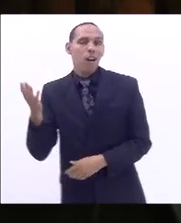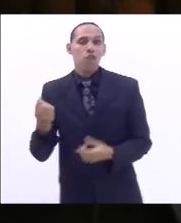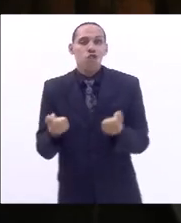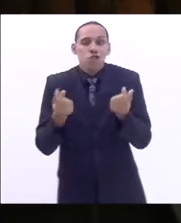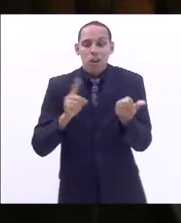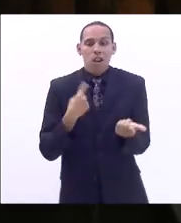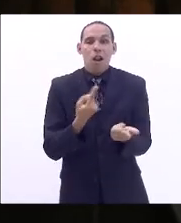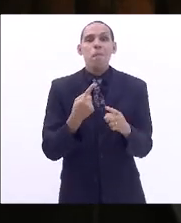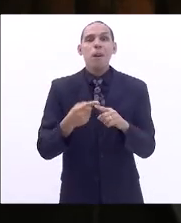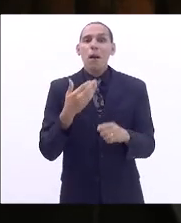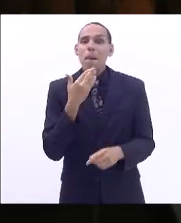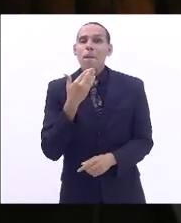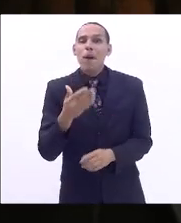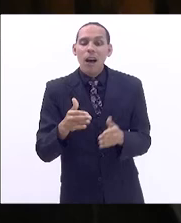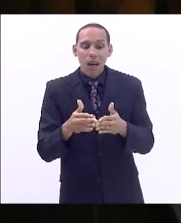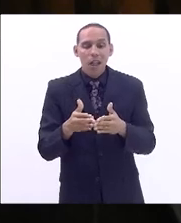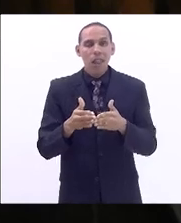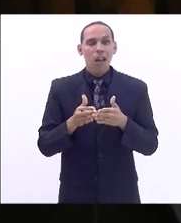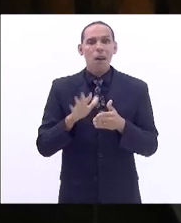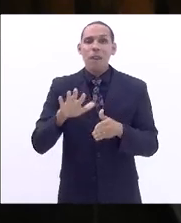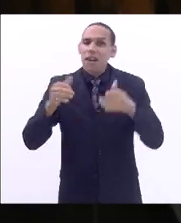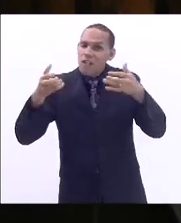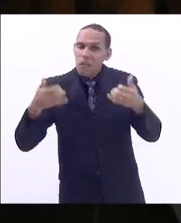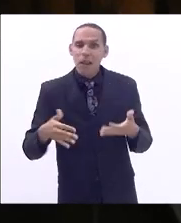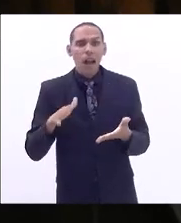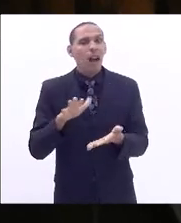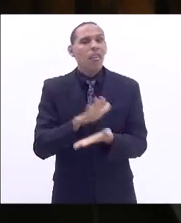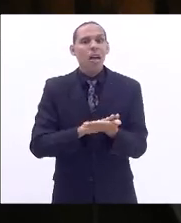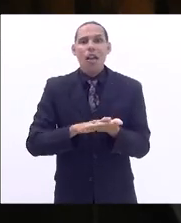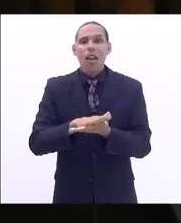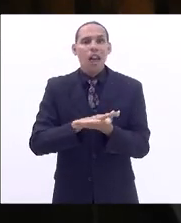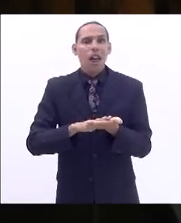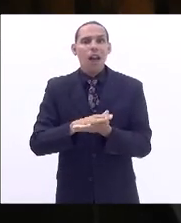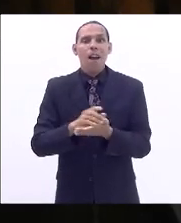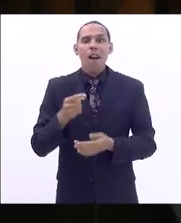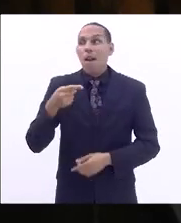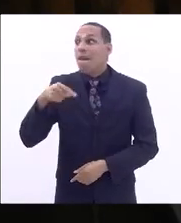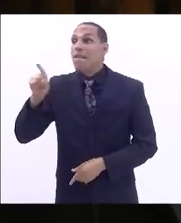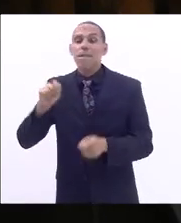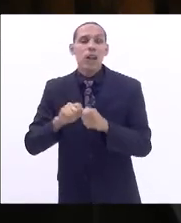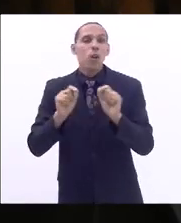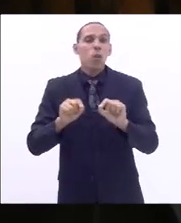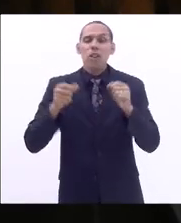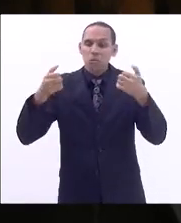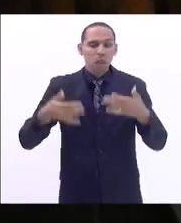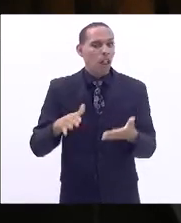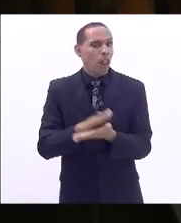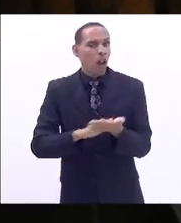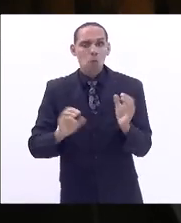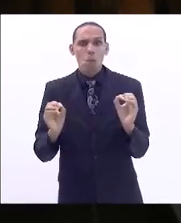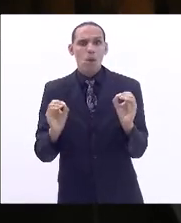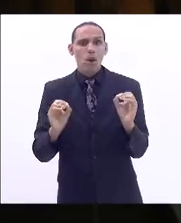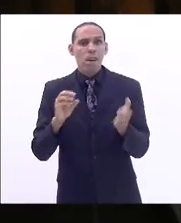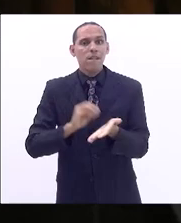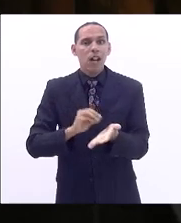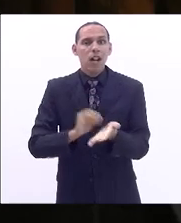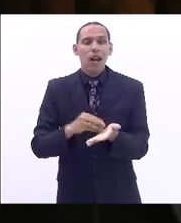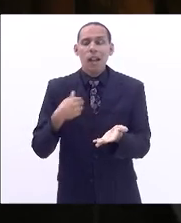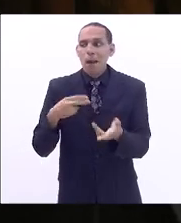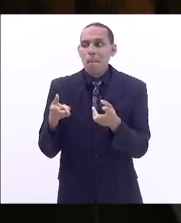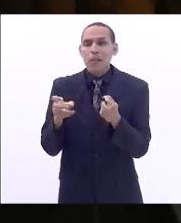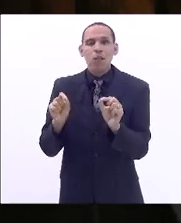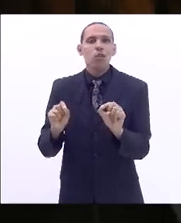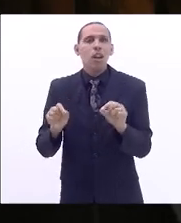E por que pediu licença e não explicou que diabo demissão foi fazendo exterior o que eu pude perceber